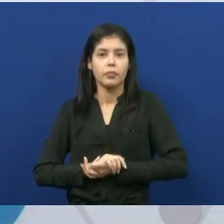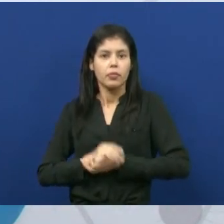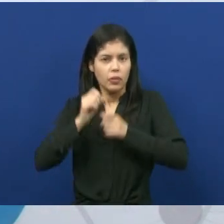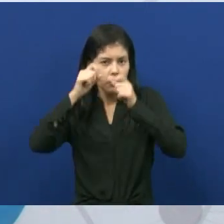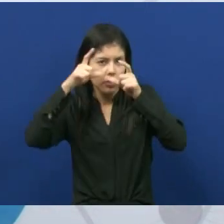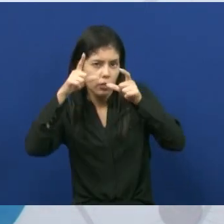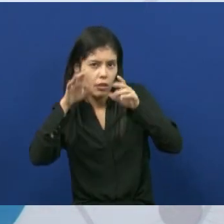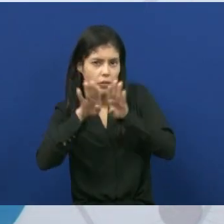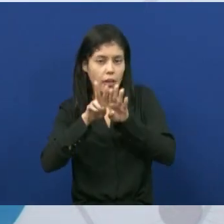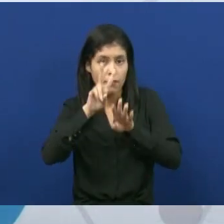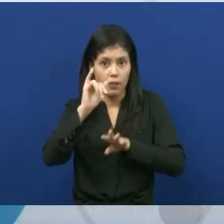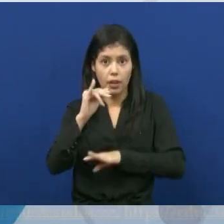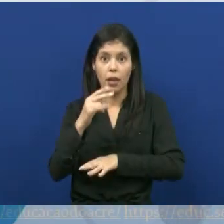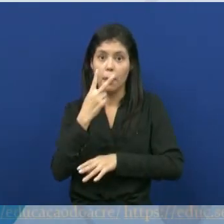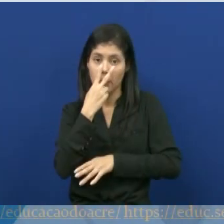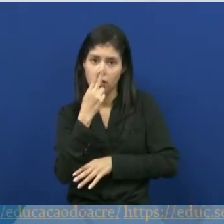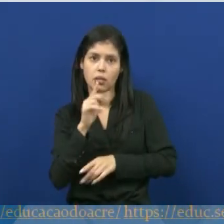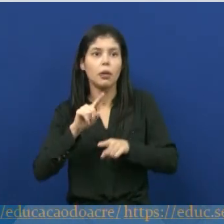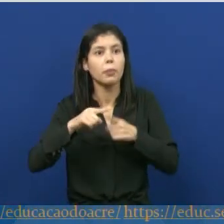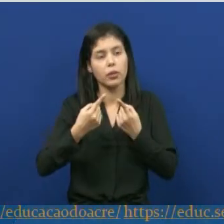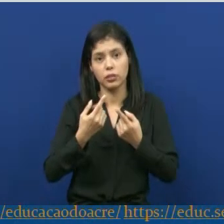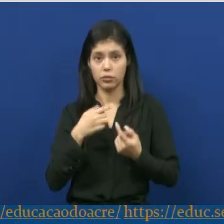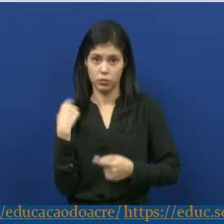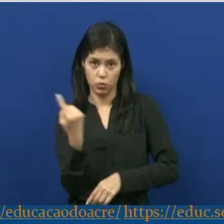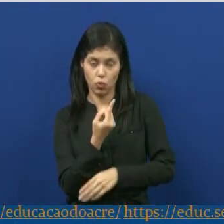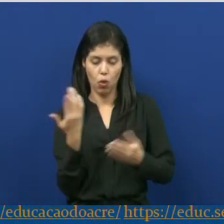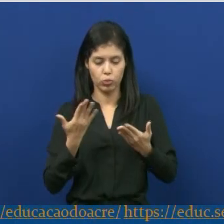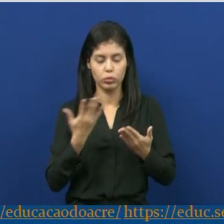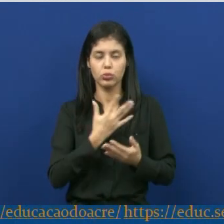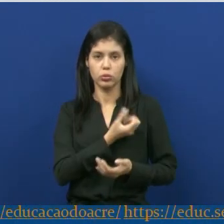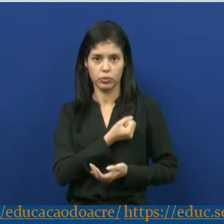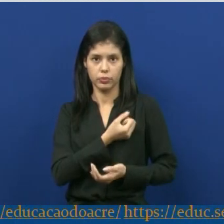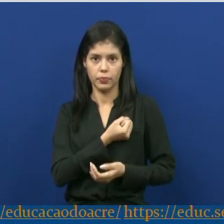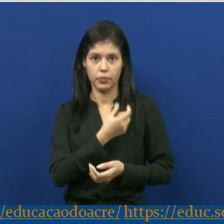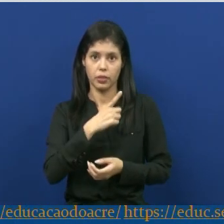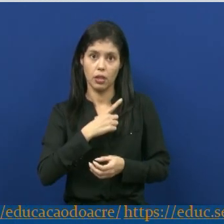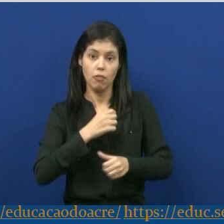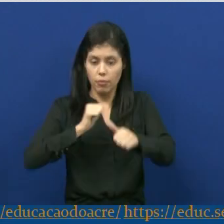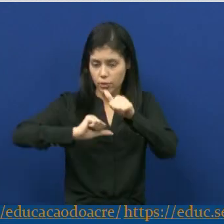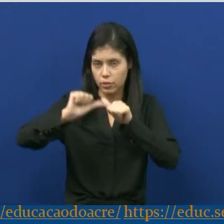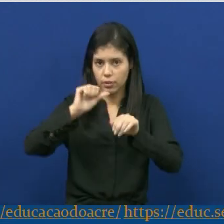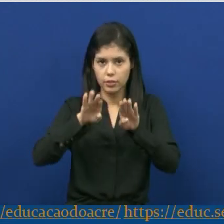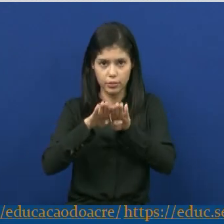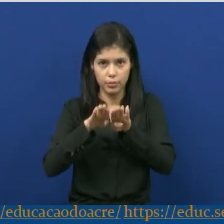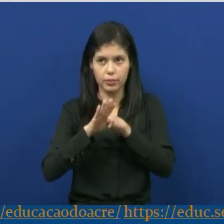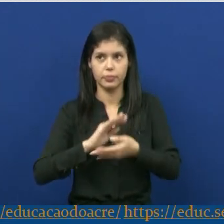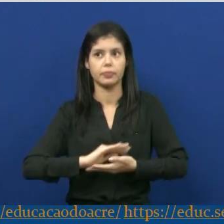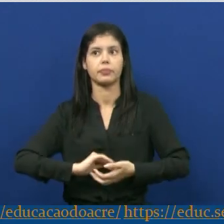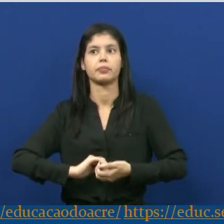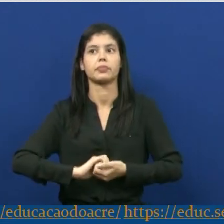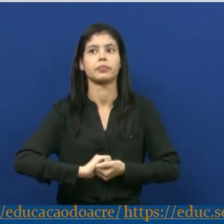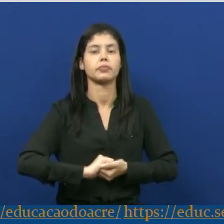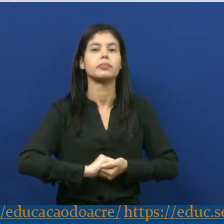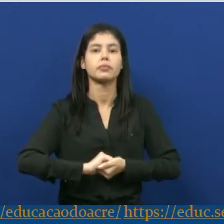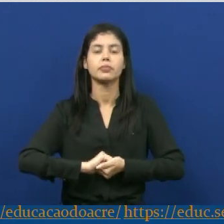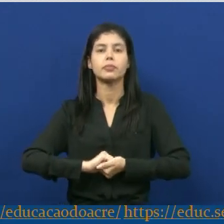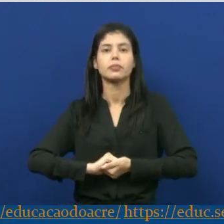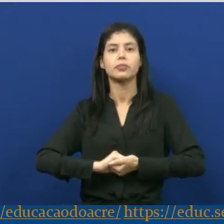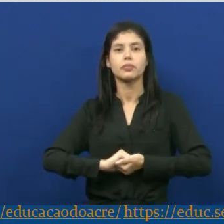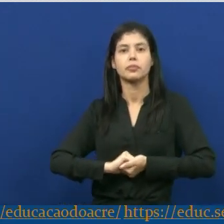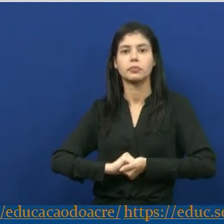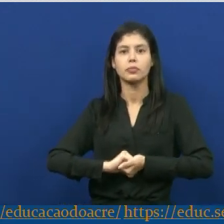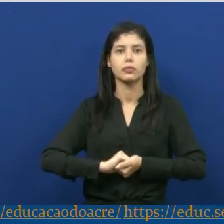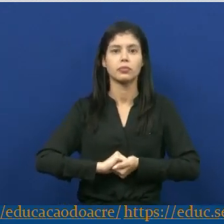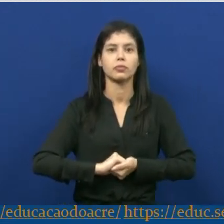esses observarão que já vai parecendo mais com os nossos números de hoje e teve algumas mudanças também a